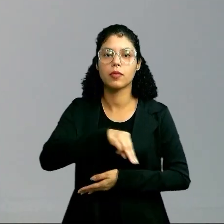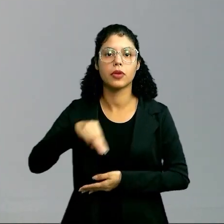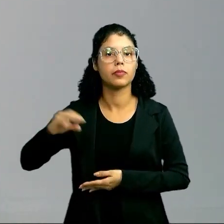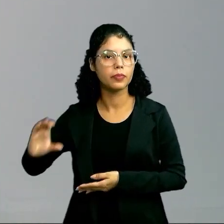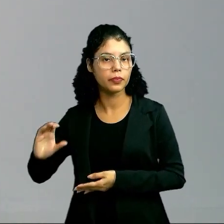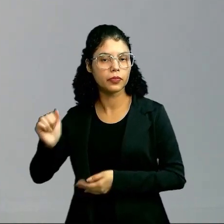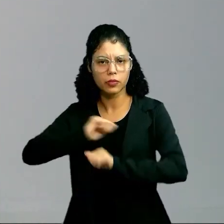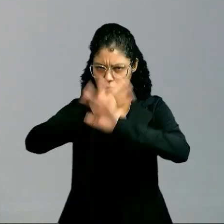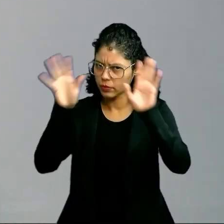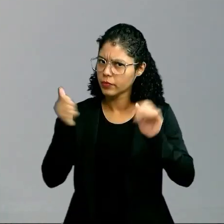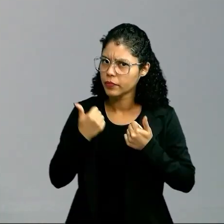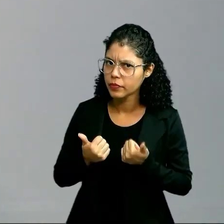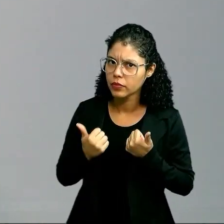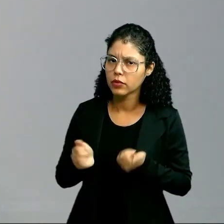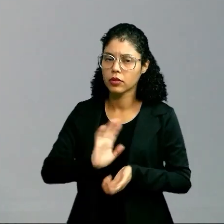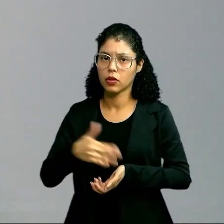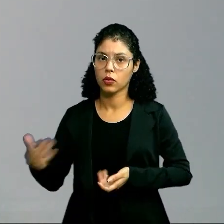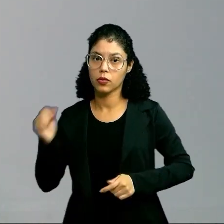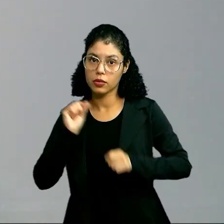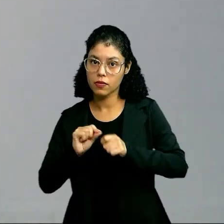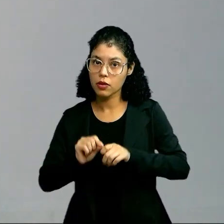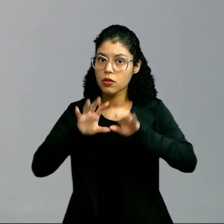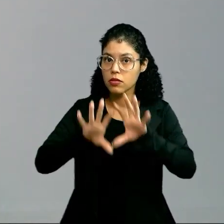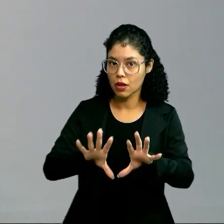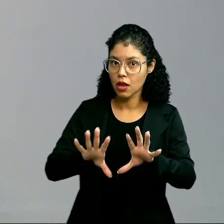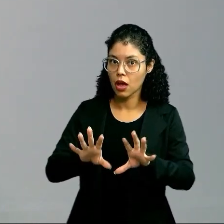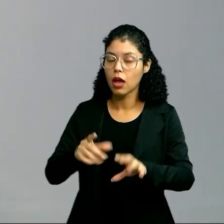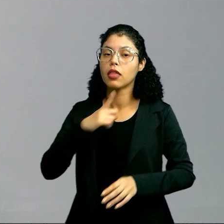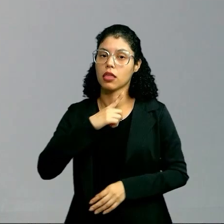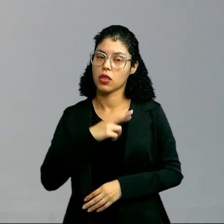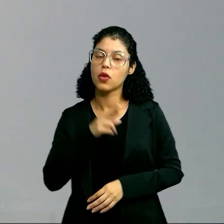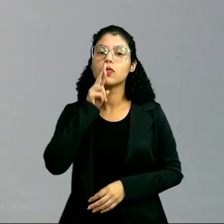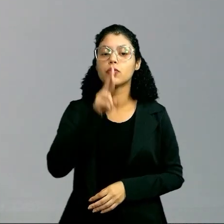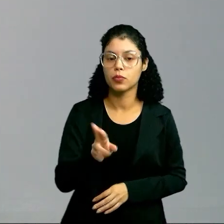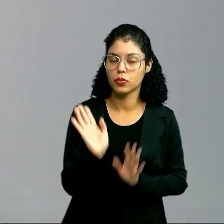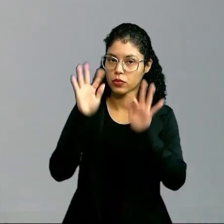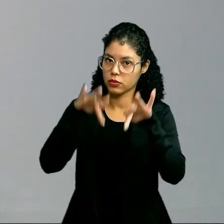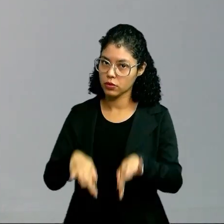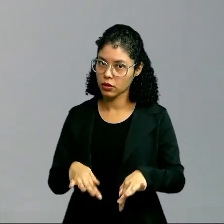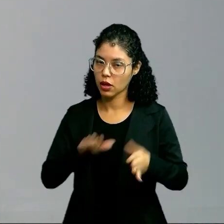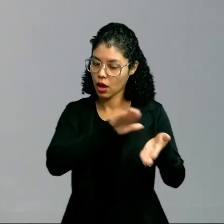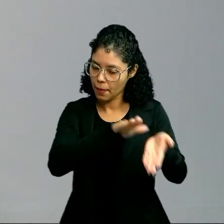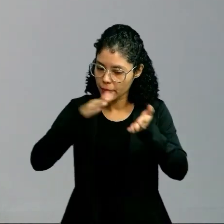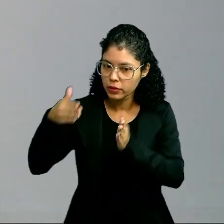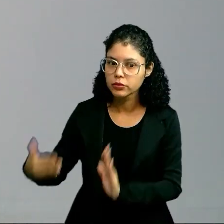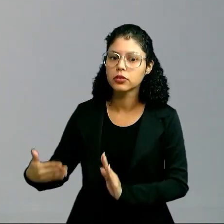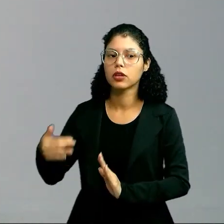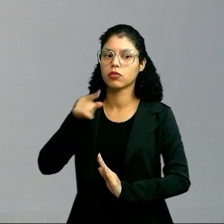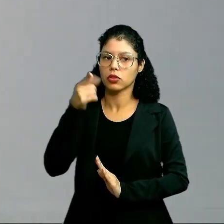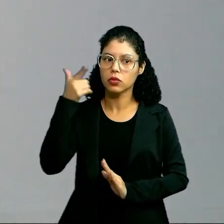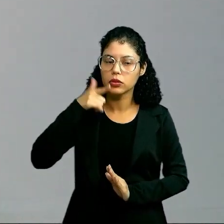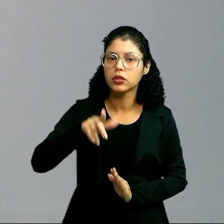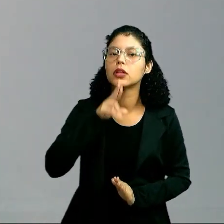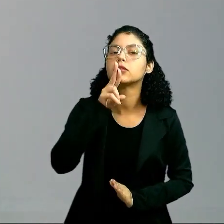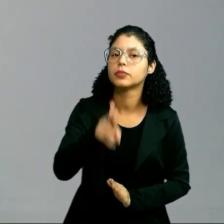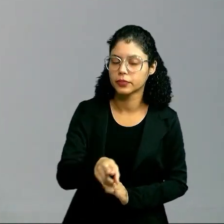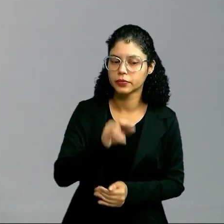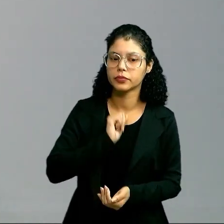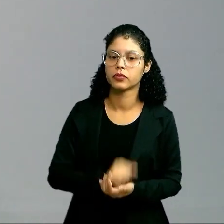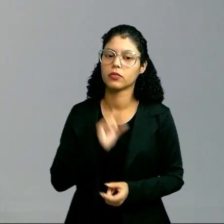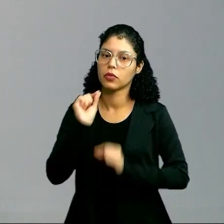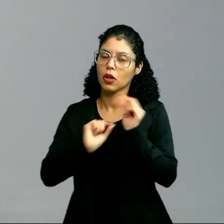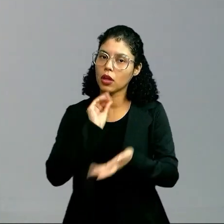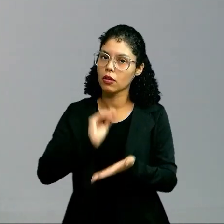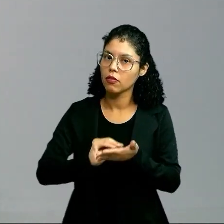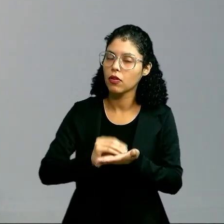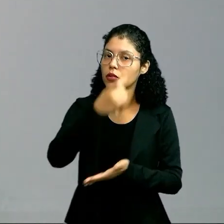MMC. Ficou bem claro isso? Quando você faz isso, você obtém os resultados que você quer. A partir disso, você consegue resolver. E o que